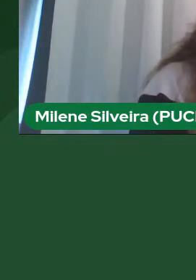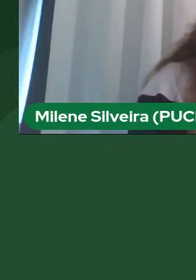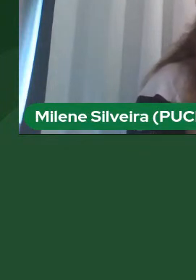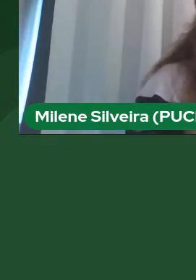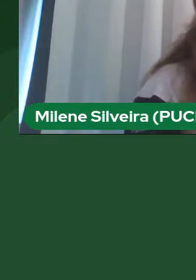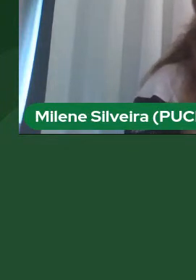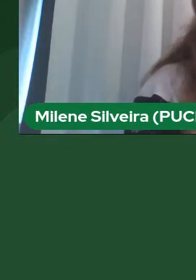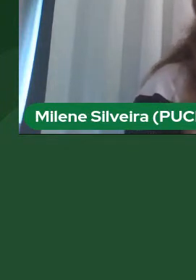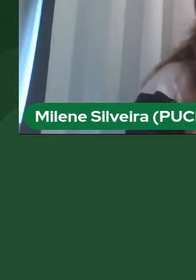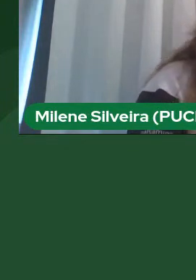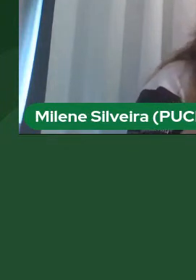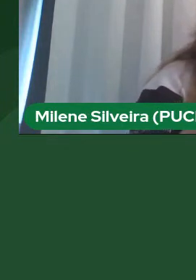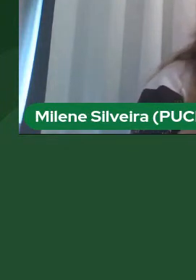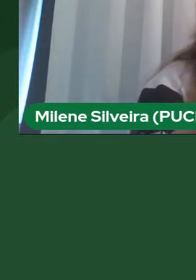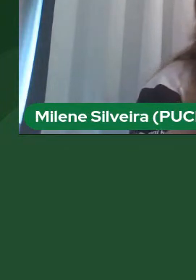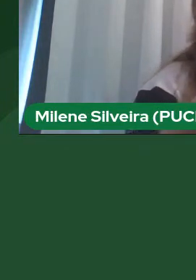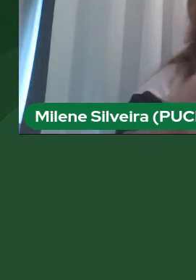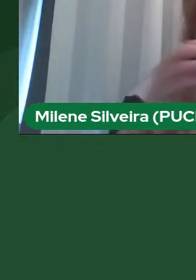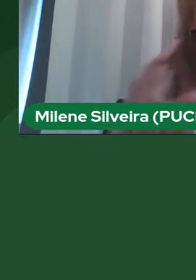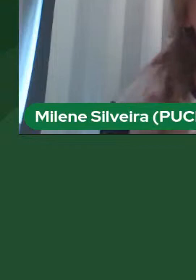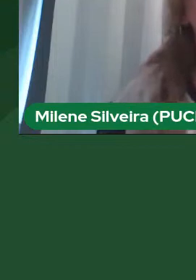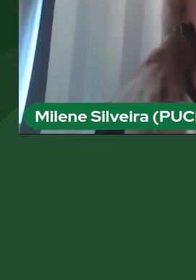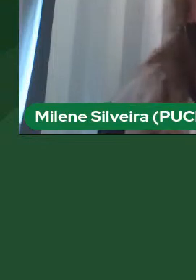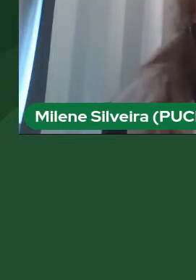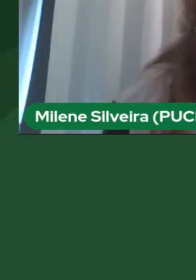Gente, eu sou poderosa, maravilhosa.